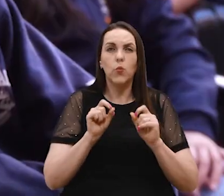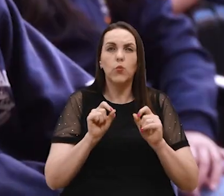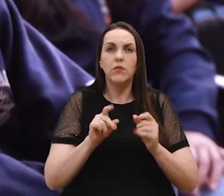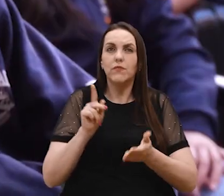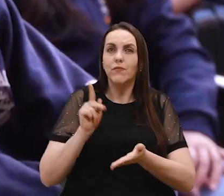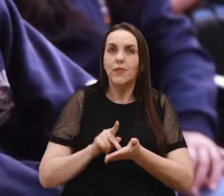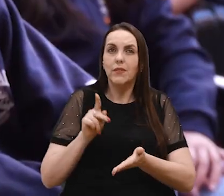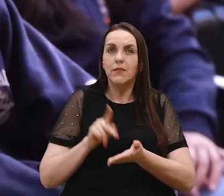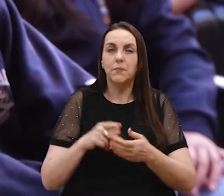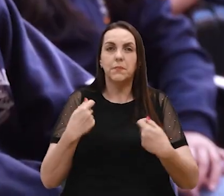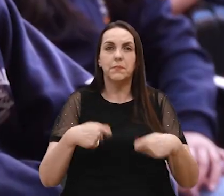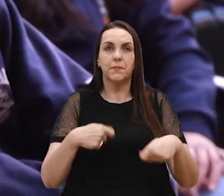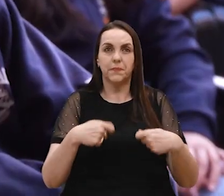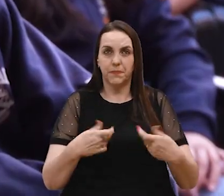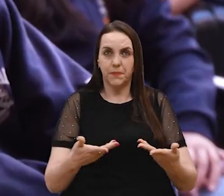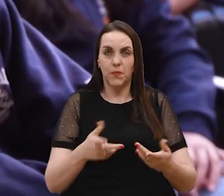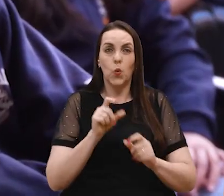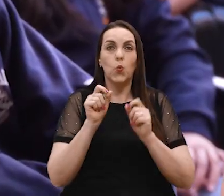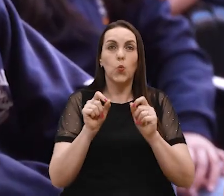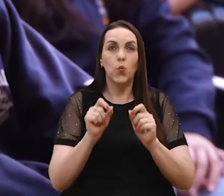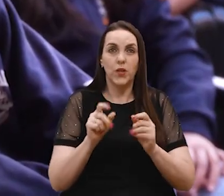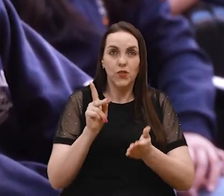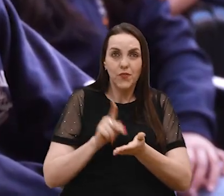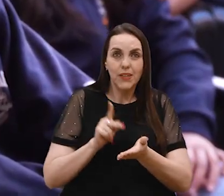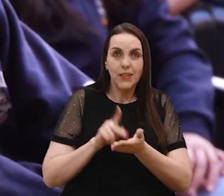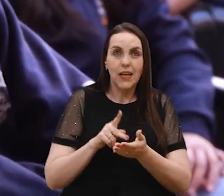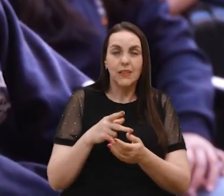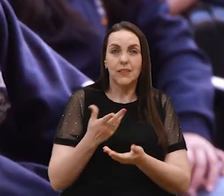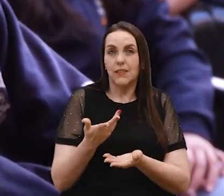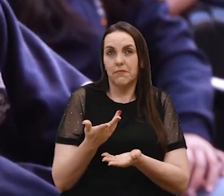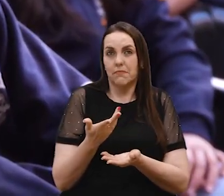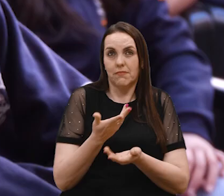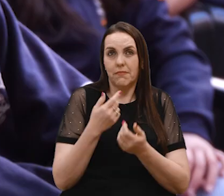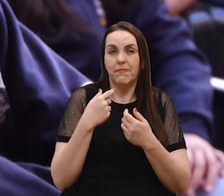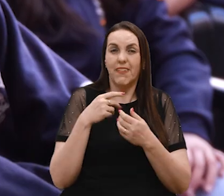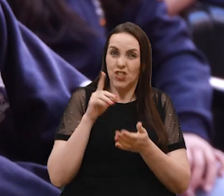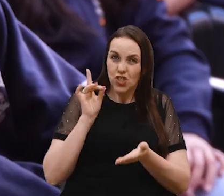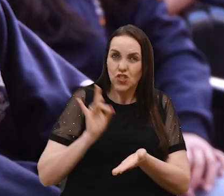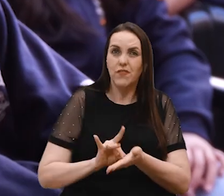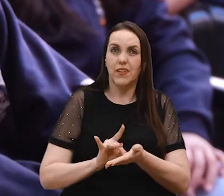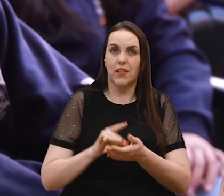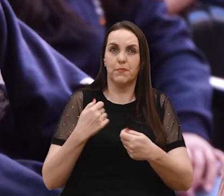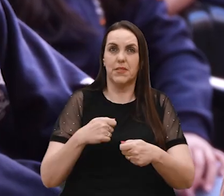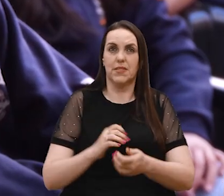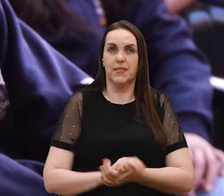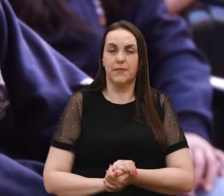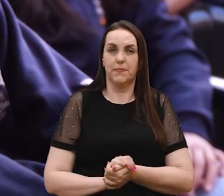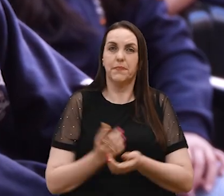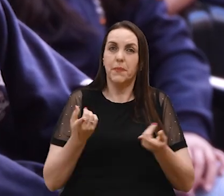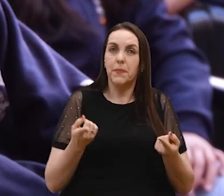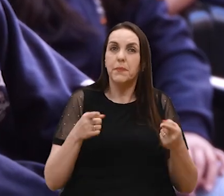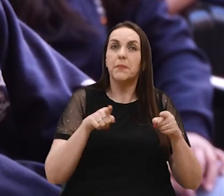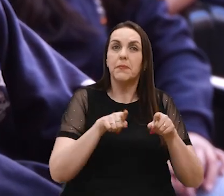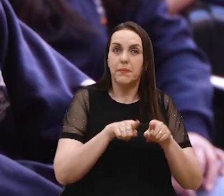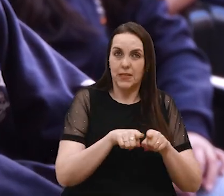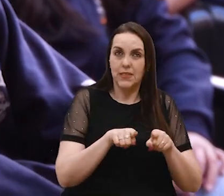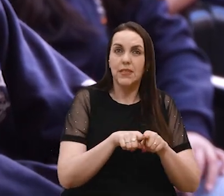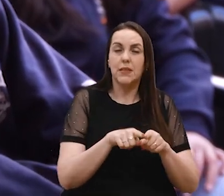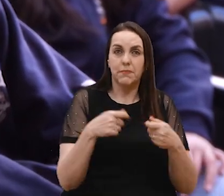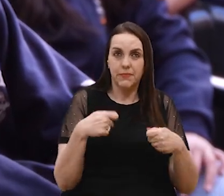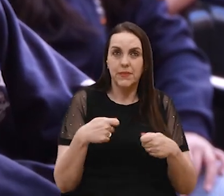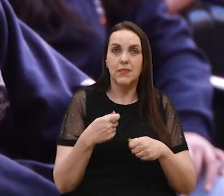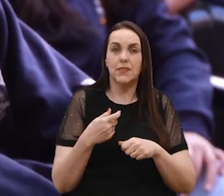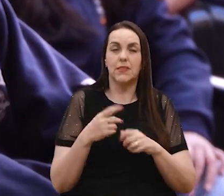é de fato necessário e do que de fato precisa. Eu acho que a gente pode buscar a parceria